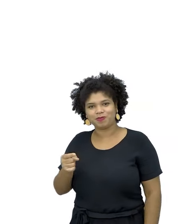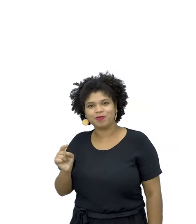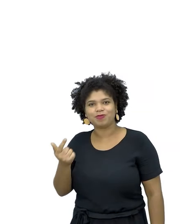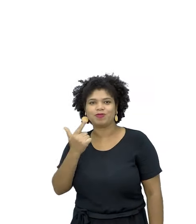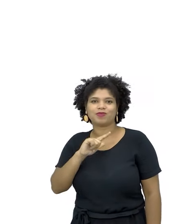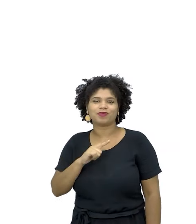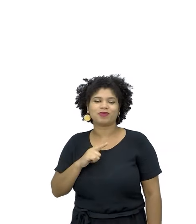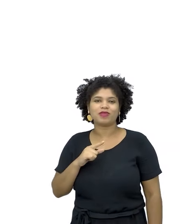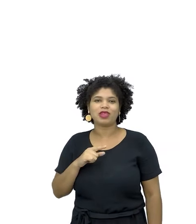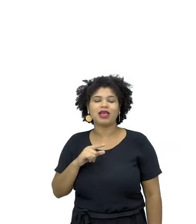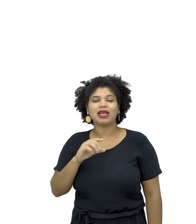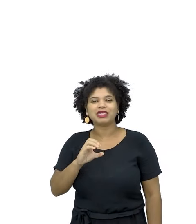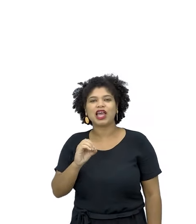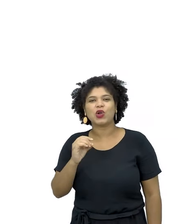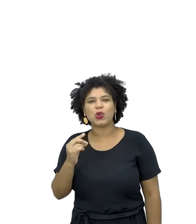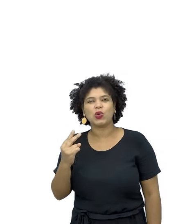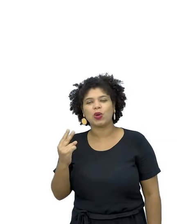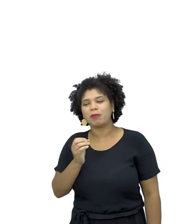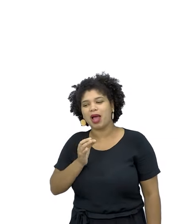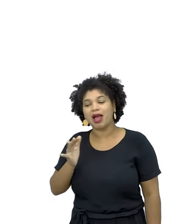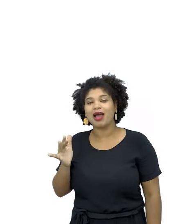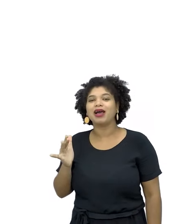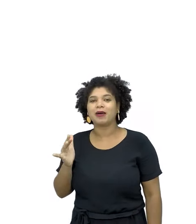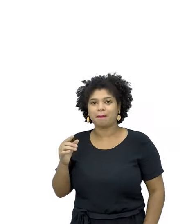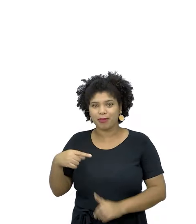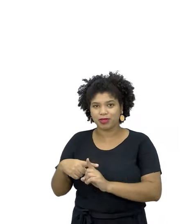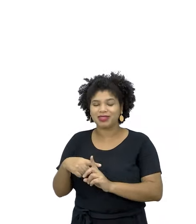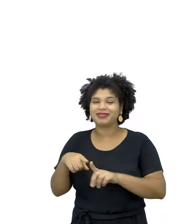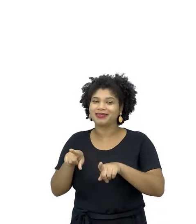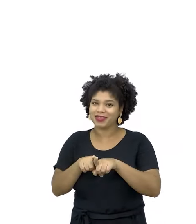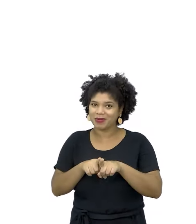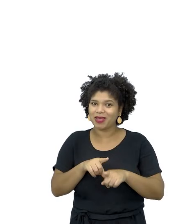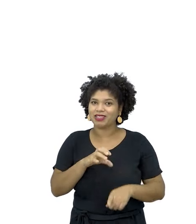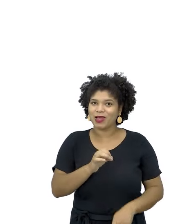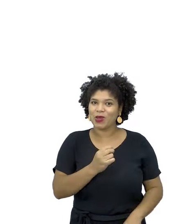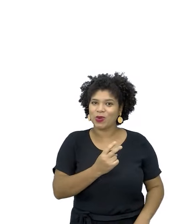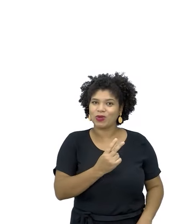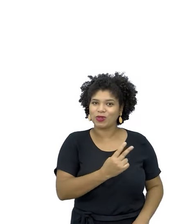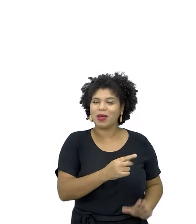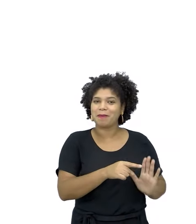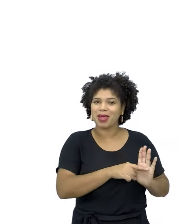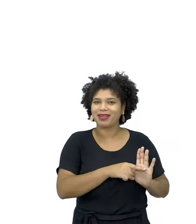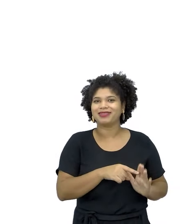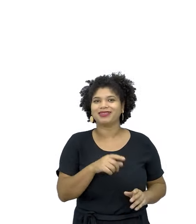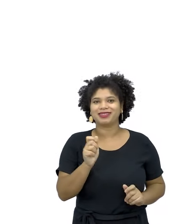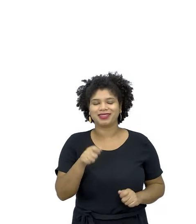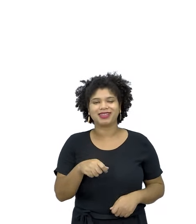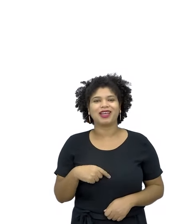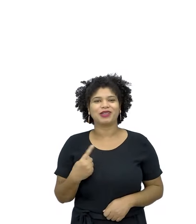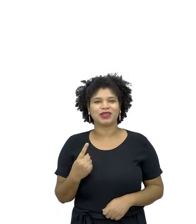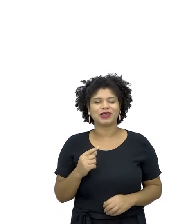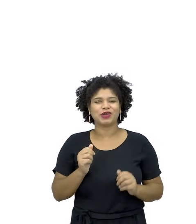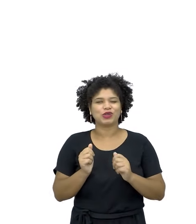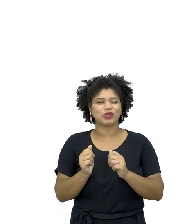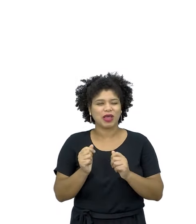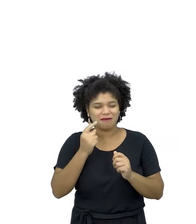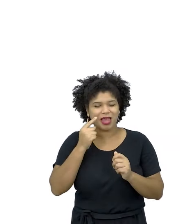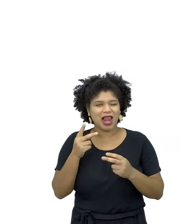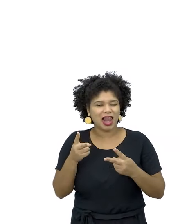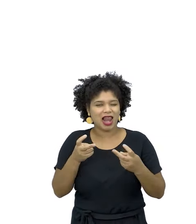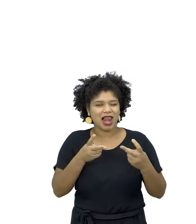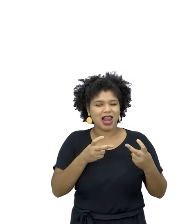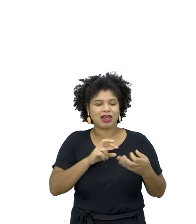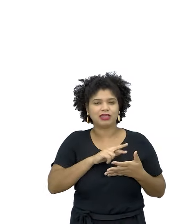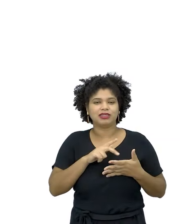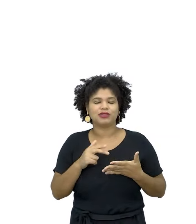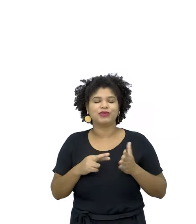vou passando com problemas maiores, envolvendo notação científica, envolvendo os números juntos, ou seja, eu vou trabalhando nas diferentes formas